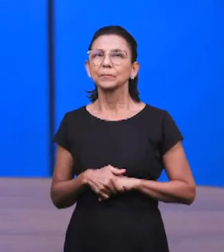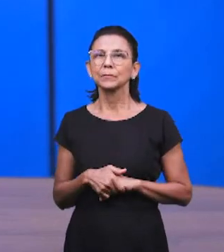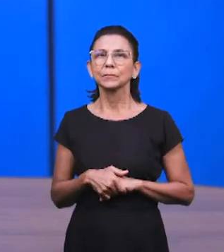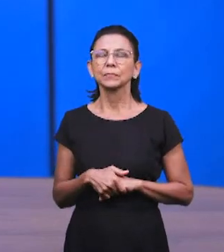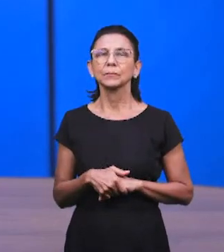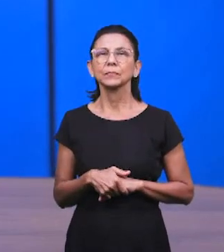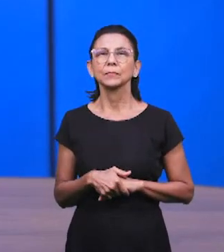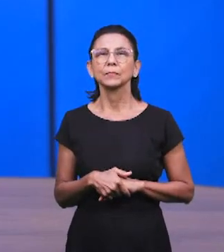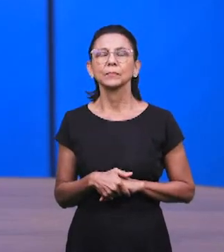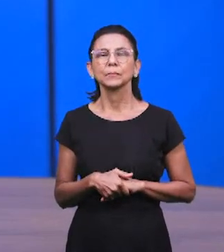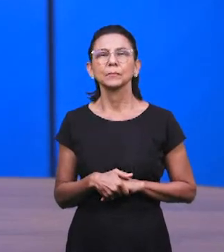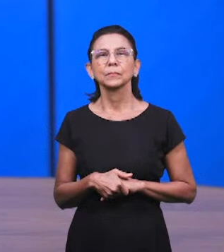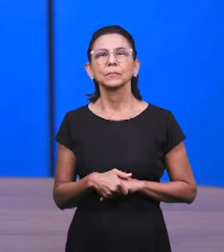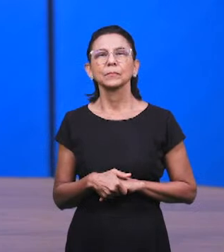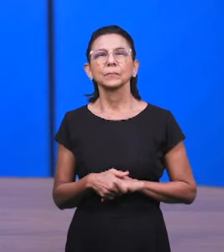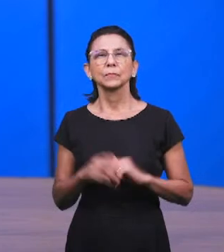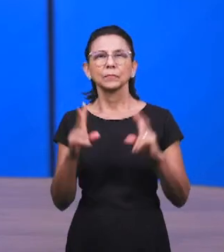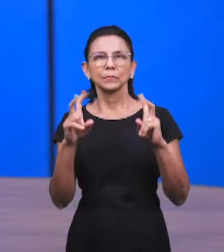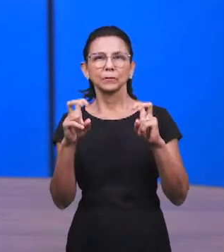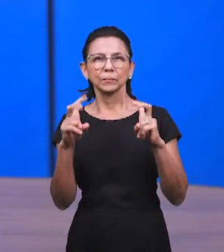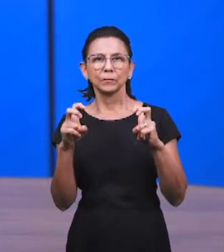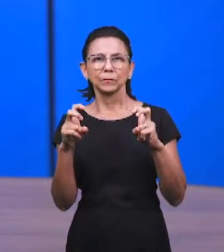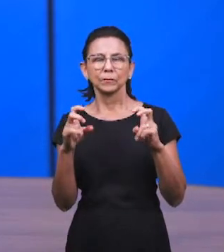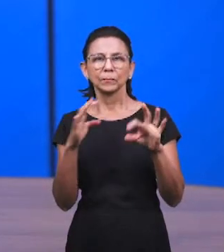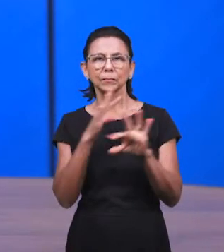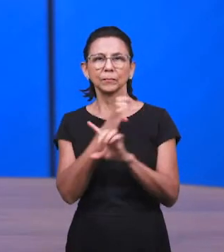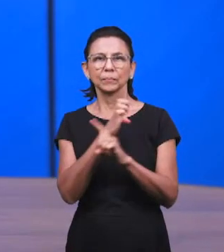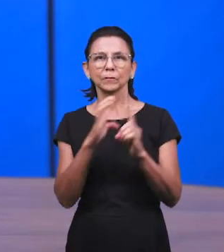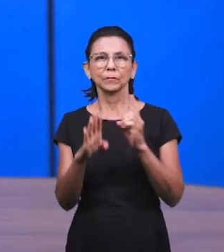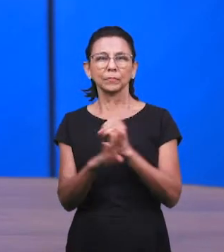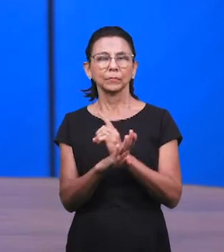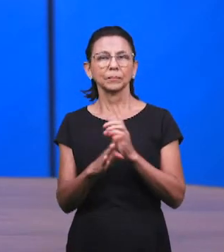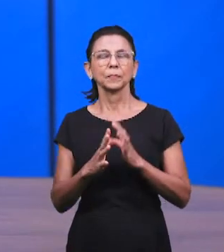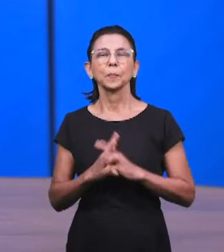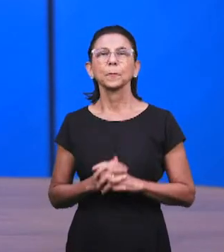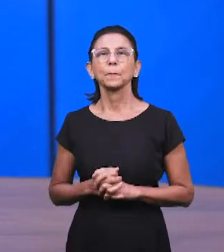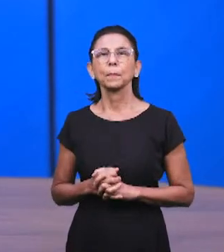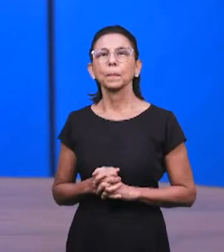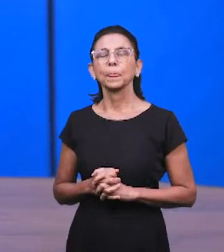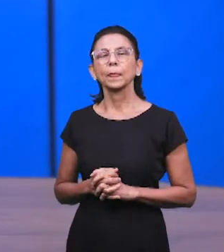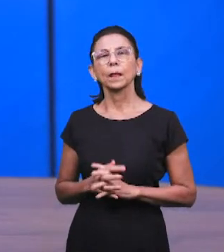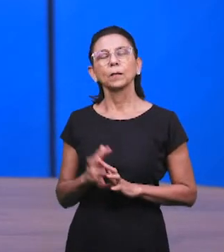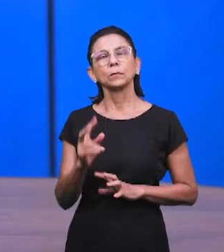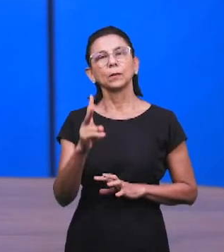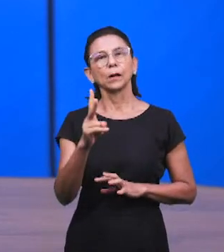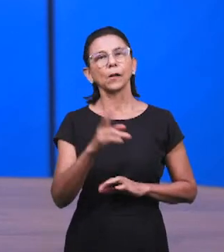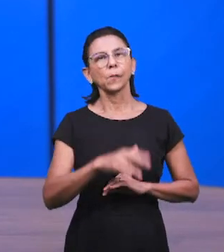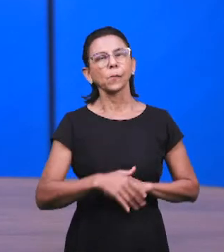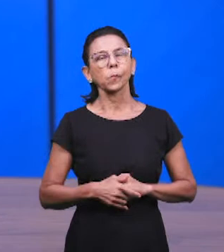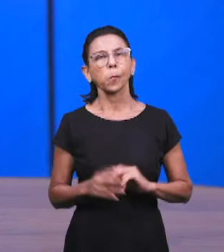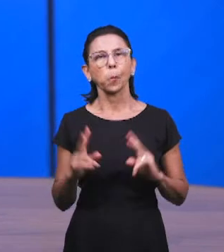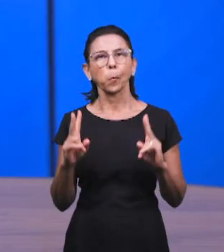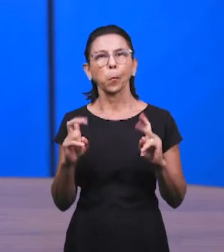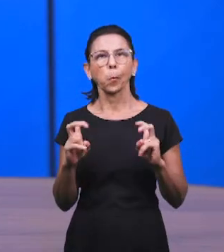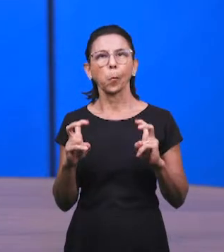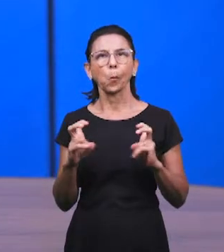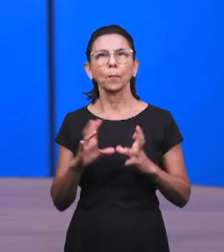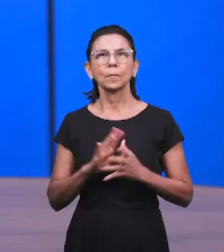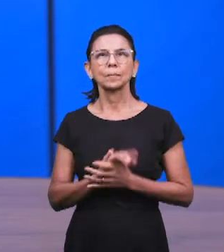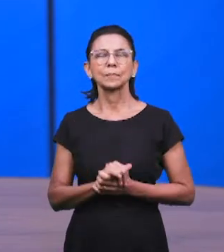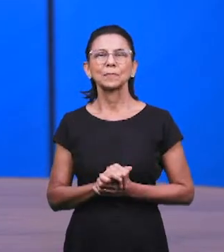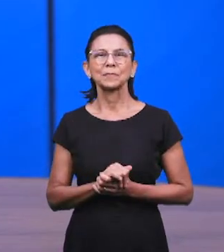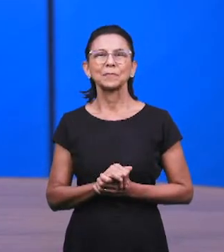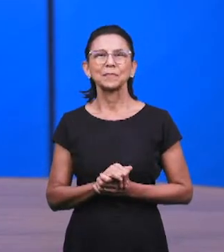irmãos a informação relacionada aos assuntos da Escola Bíblica de hoje. E hoje nós iremos dar continuidade ao nosso tema sobre